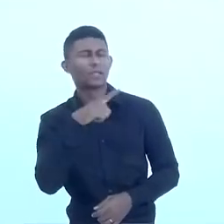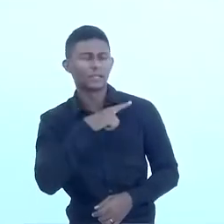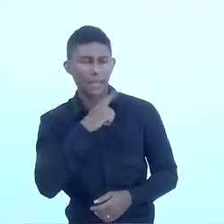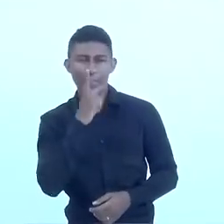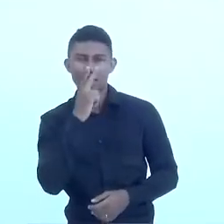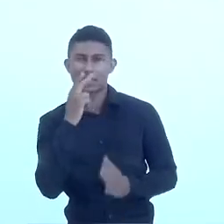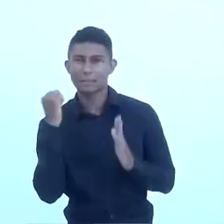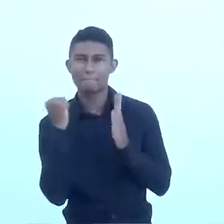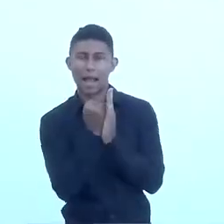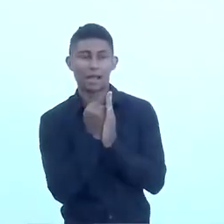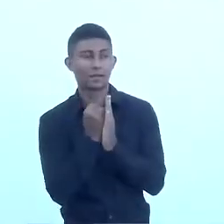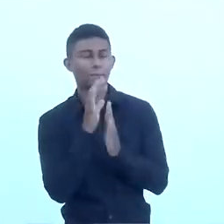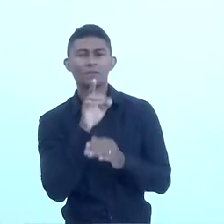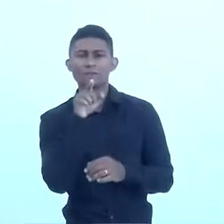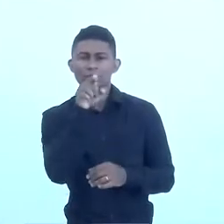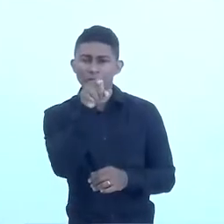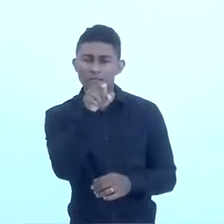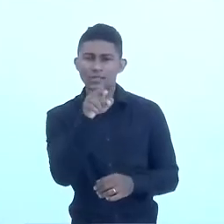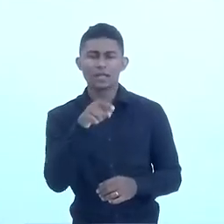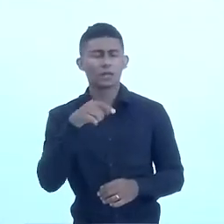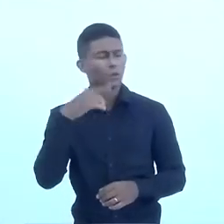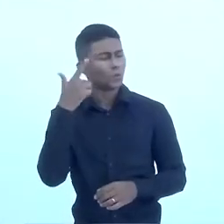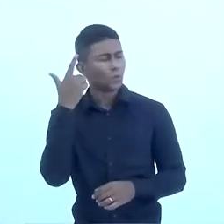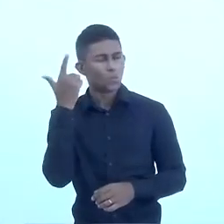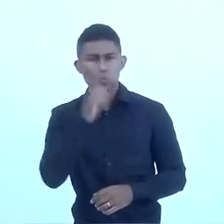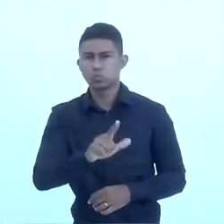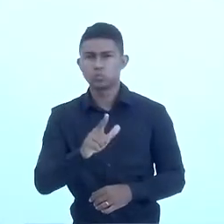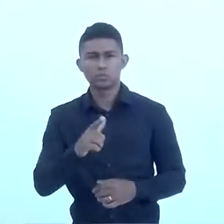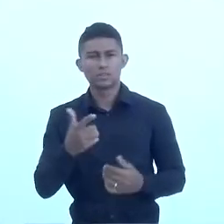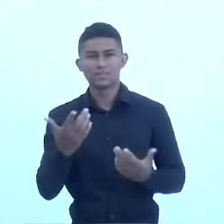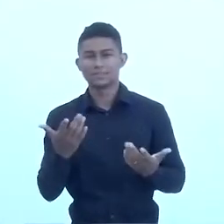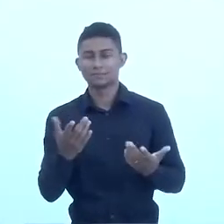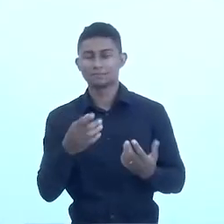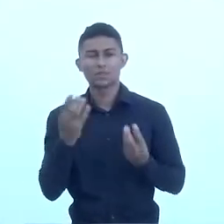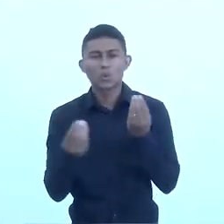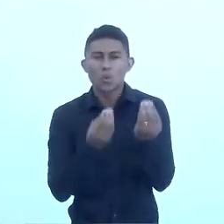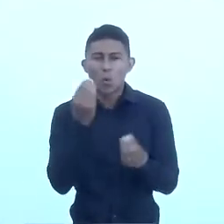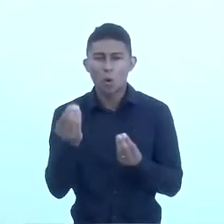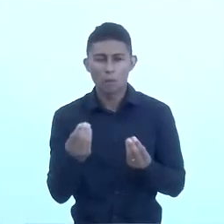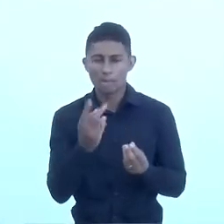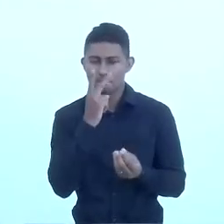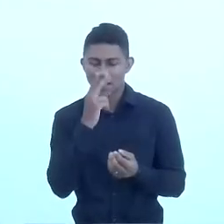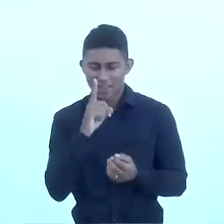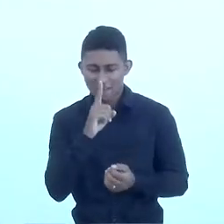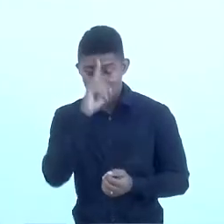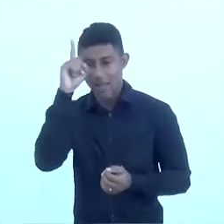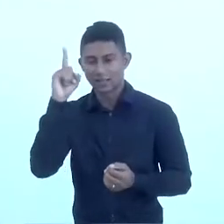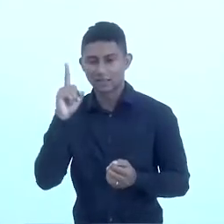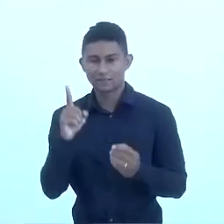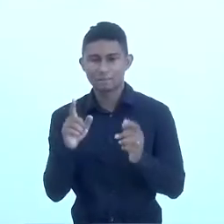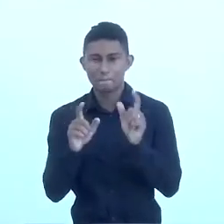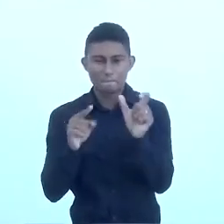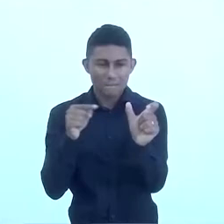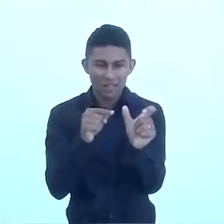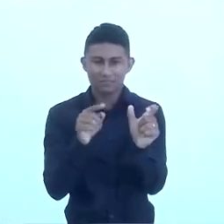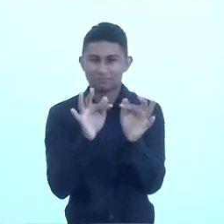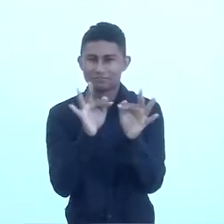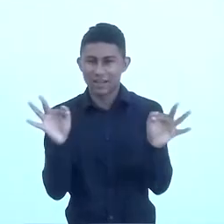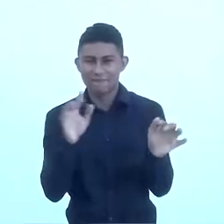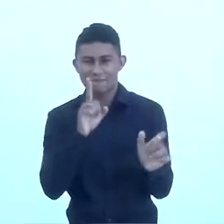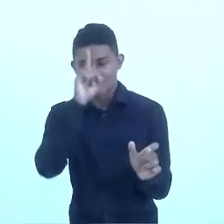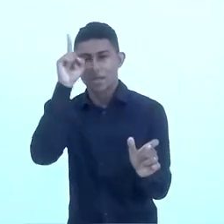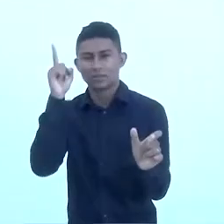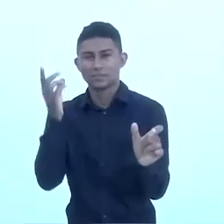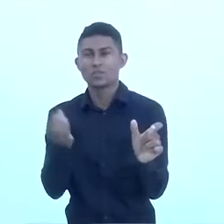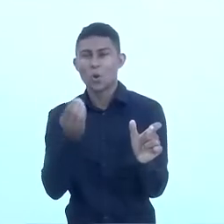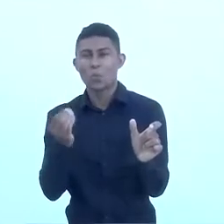Enfim, marcantes, mas eu queria saber de você, como é que é esse processo, como é que surge esse bordão, como